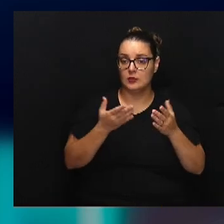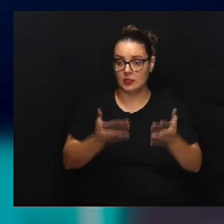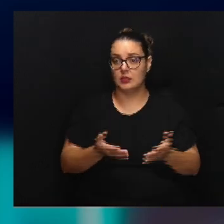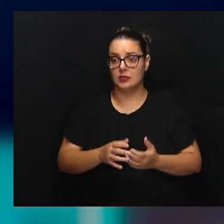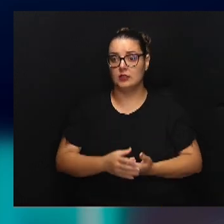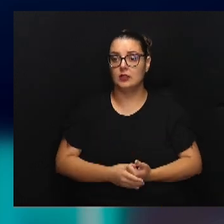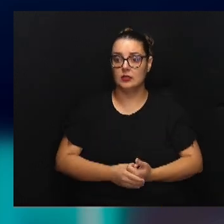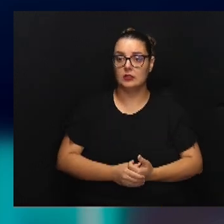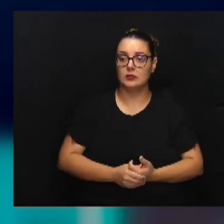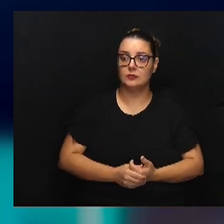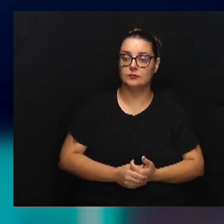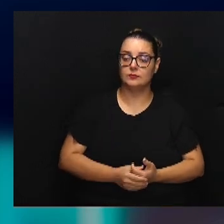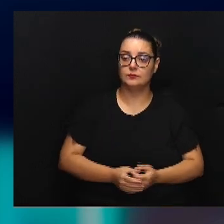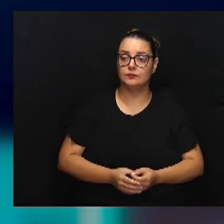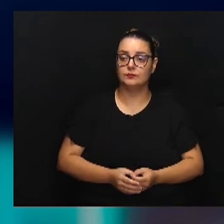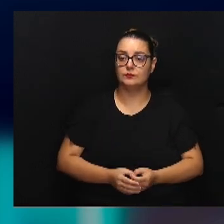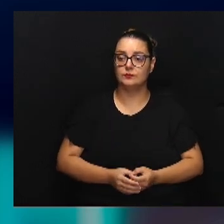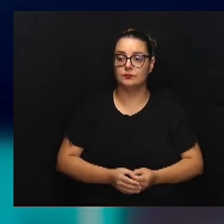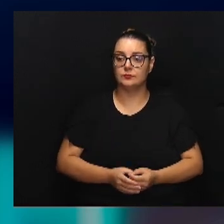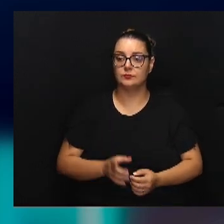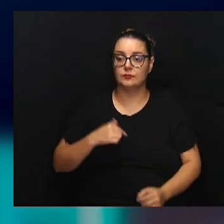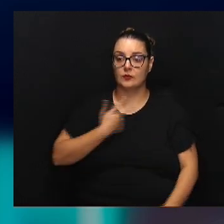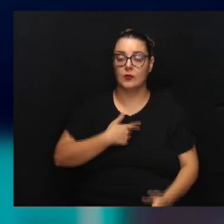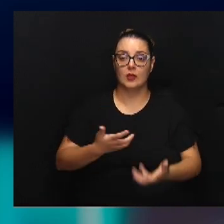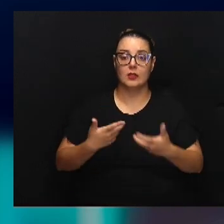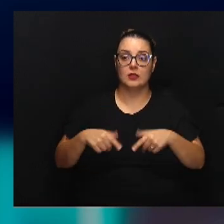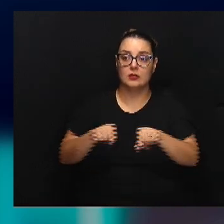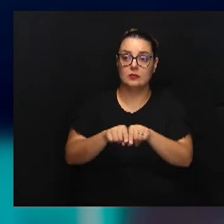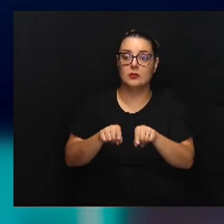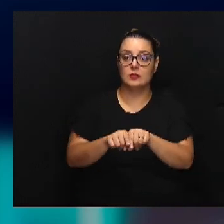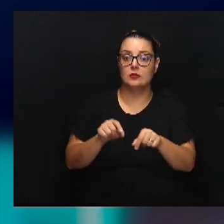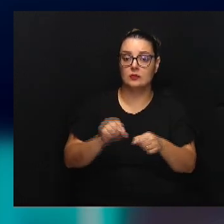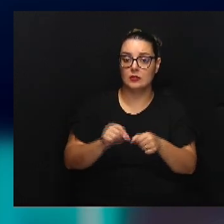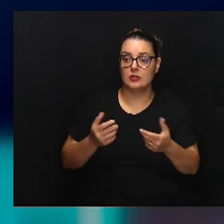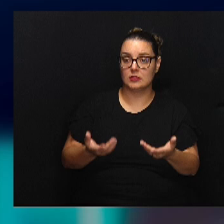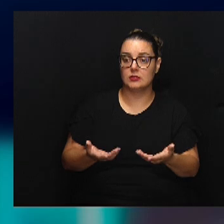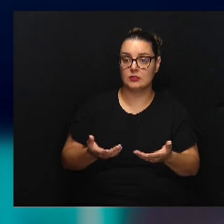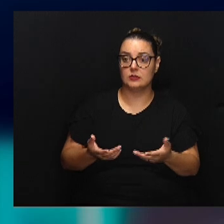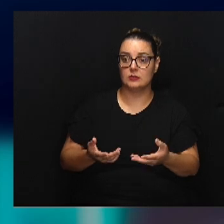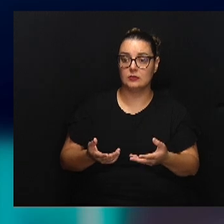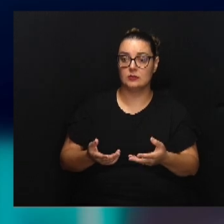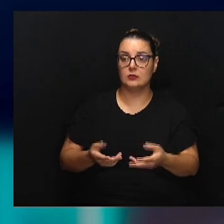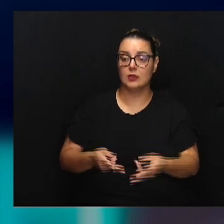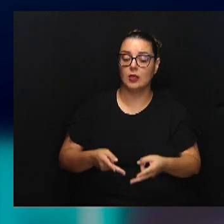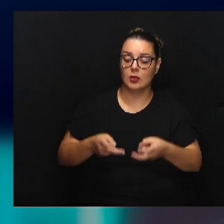né? Mas nós queremos também fazer aí um reconhecimento daquilo